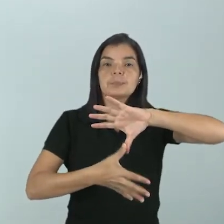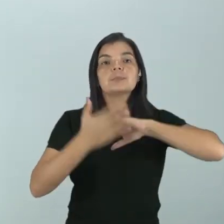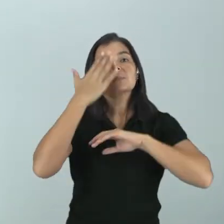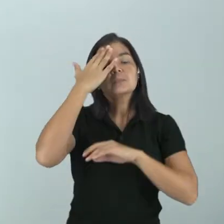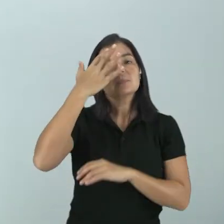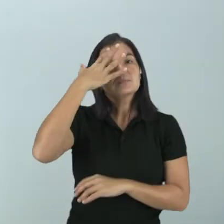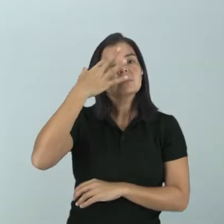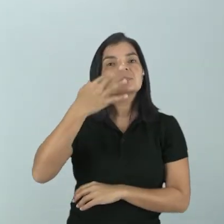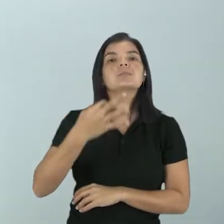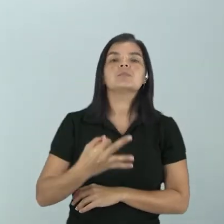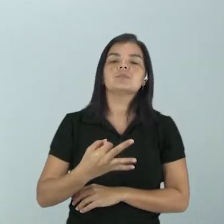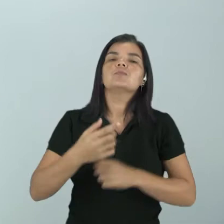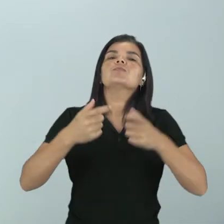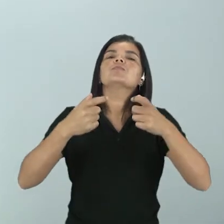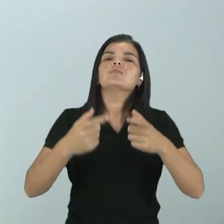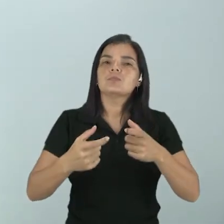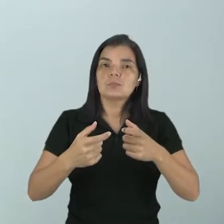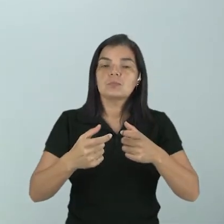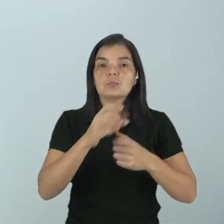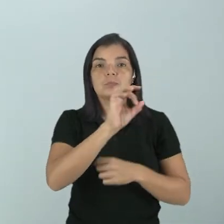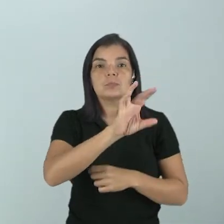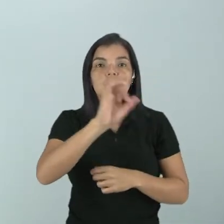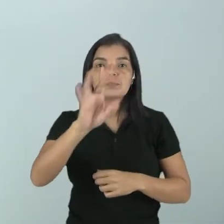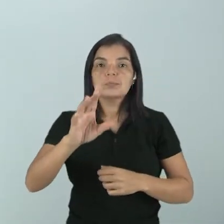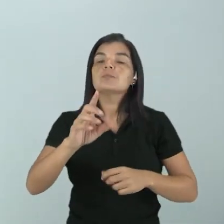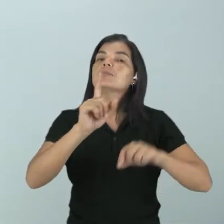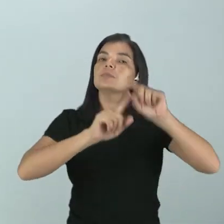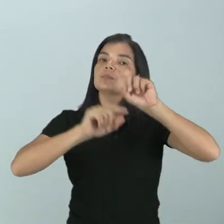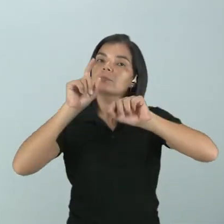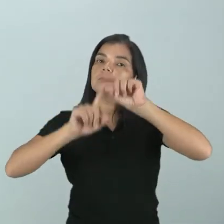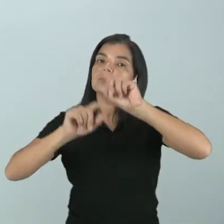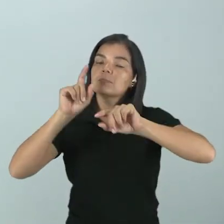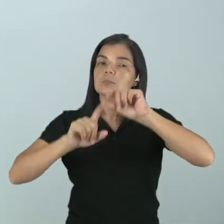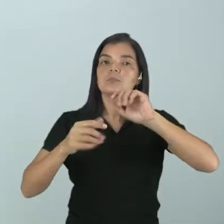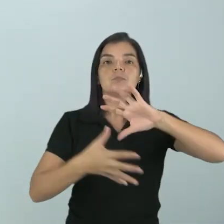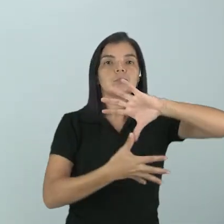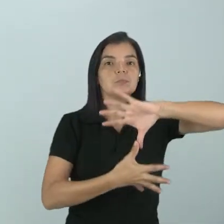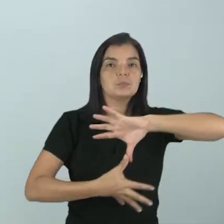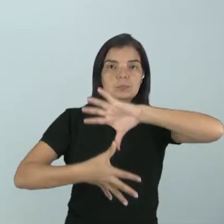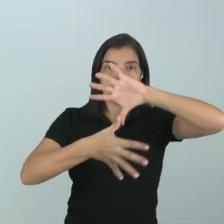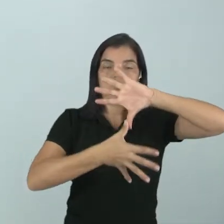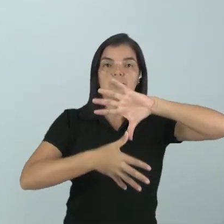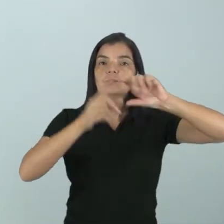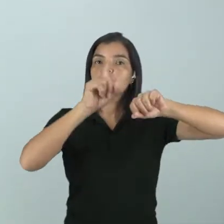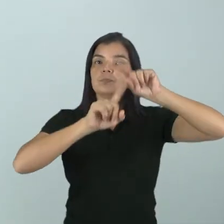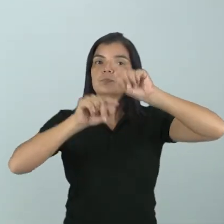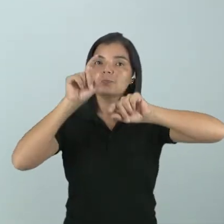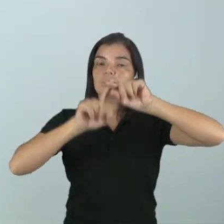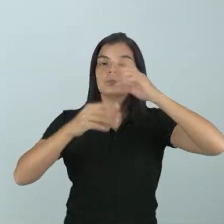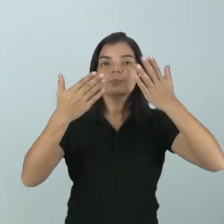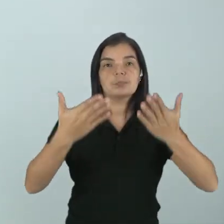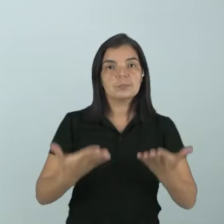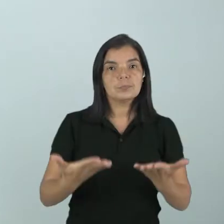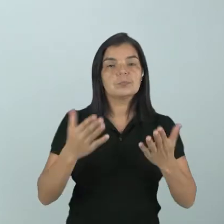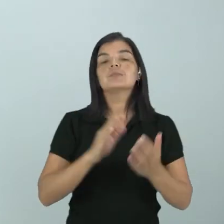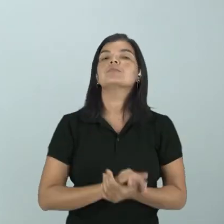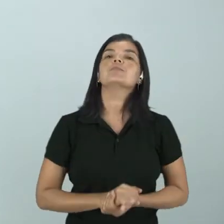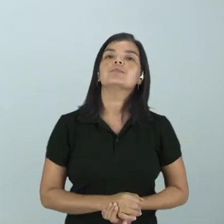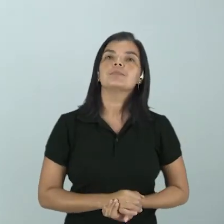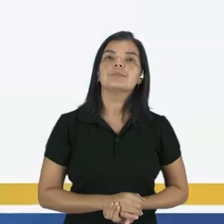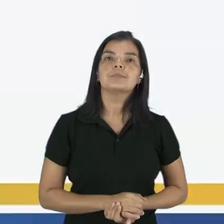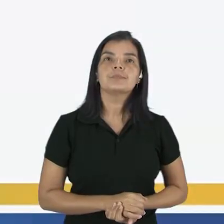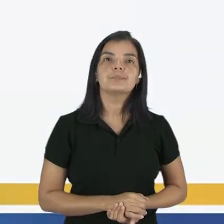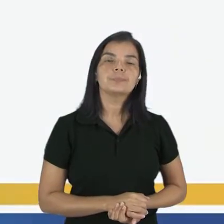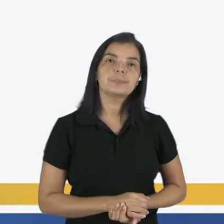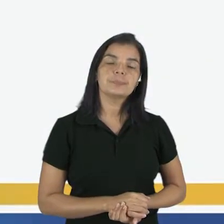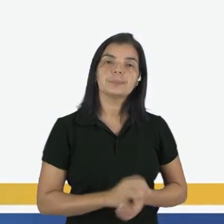saber exatamente onde se encontrava cada uma dessas constelações. E aí eles criaram os mapas celestes, que agora eu vou falar para vocês o que é o mapa